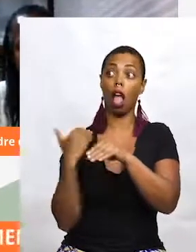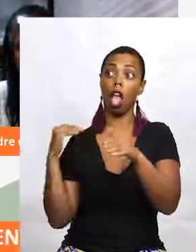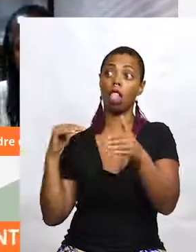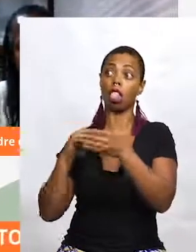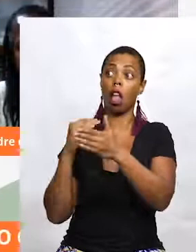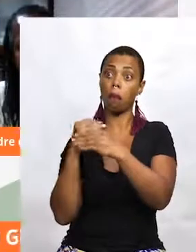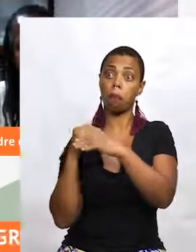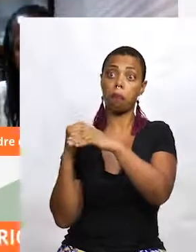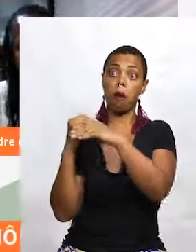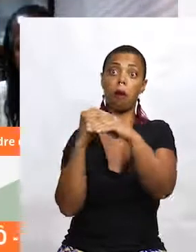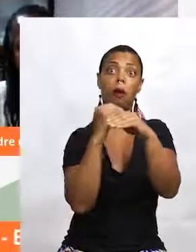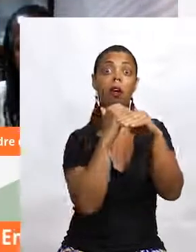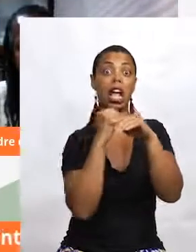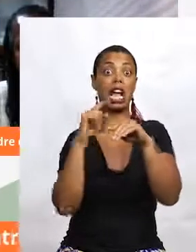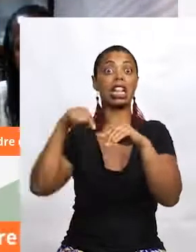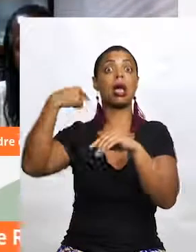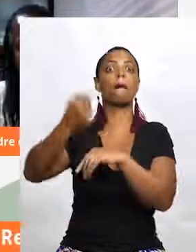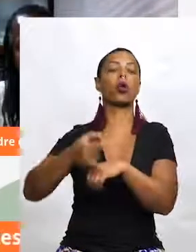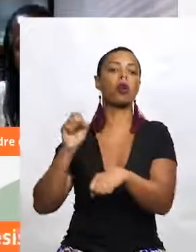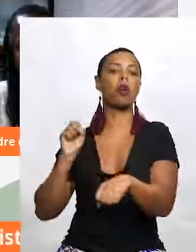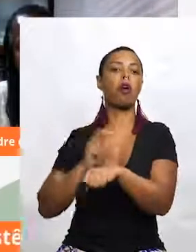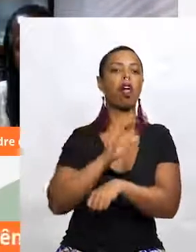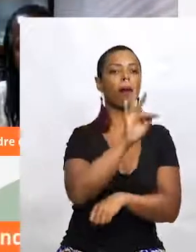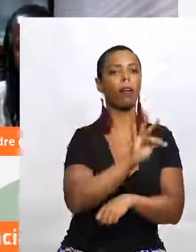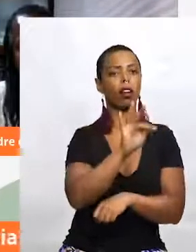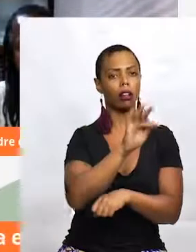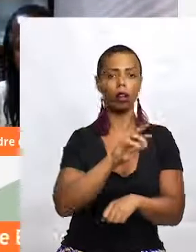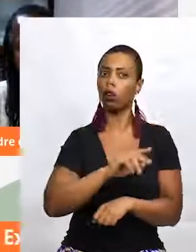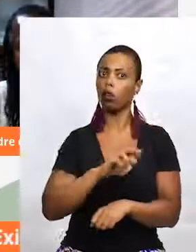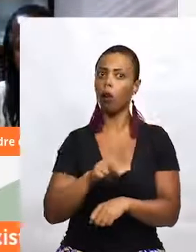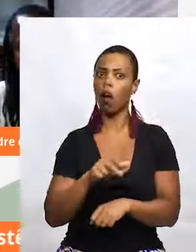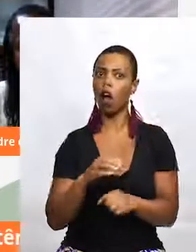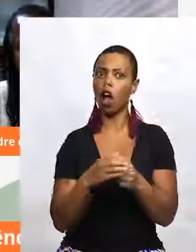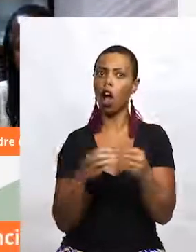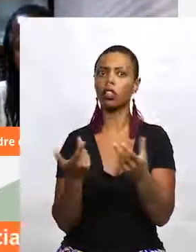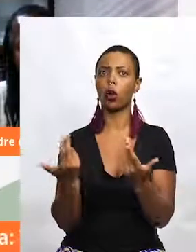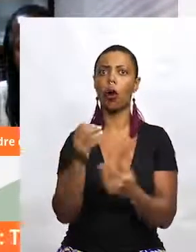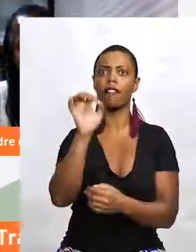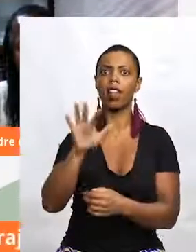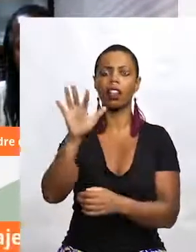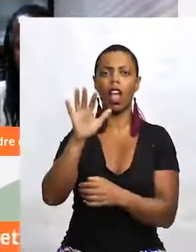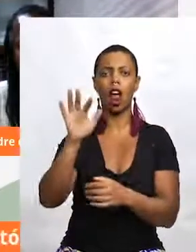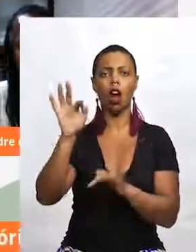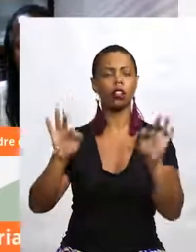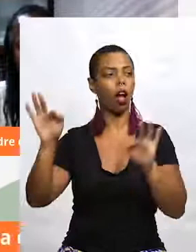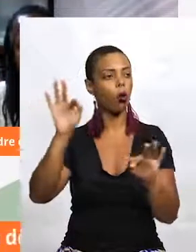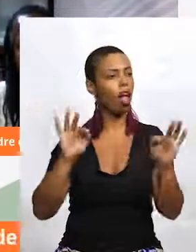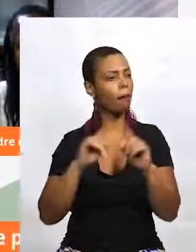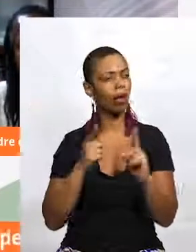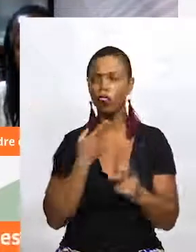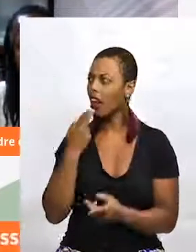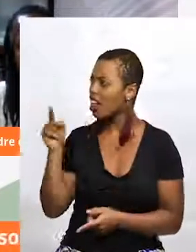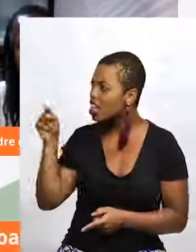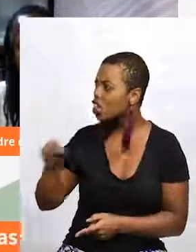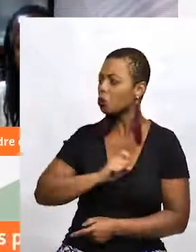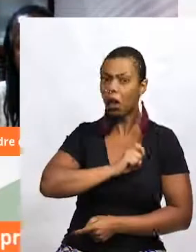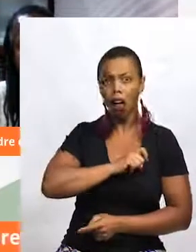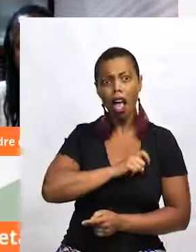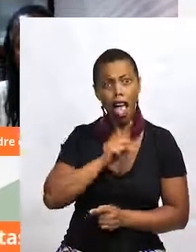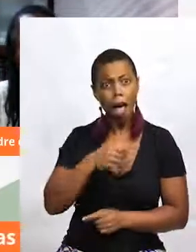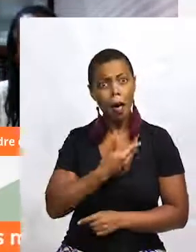poderem entrar na universidade, não cotas nos moldes das federais. E eu apontava como aquilo era cruel e como aquilo era preconceituoso per